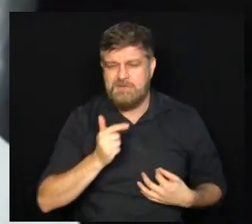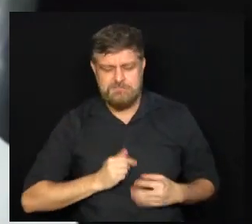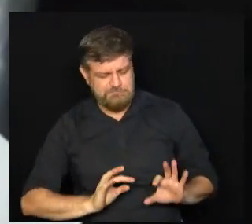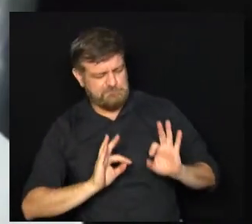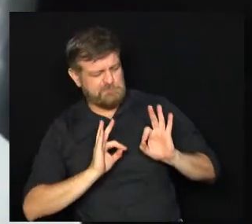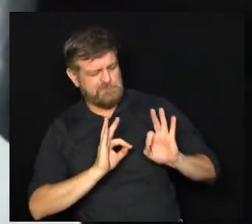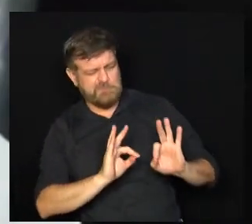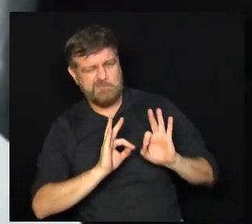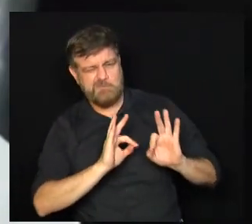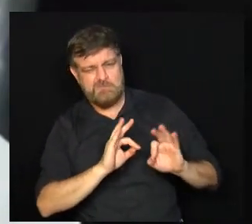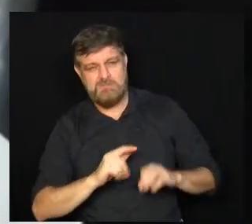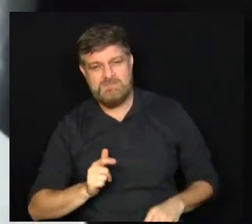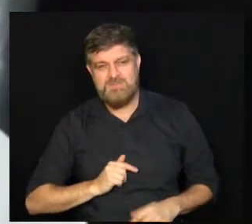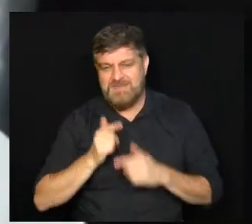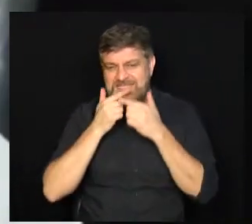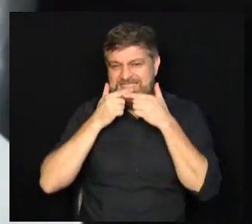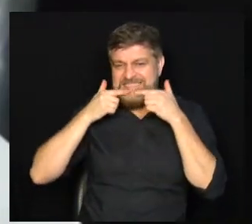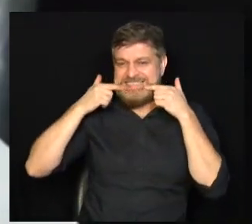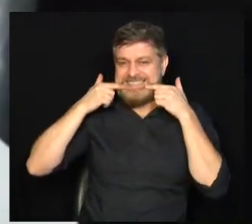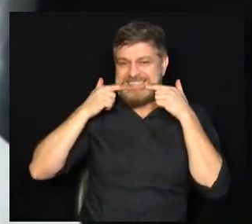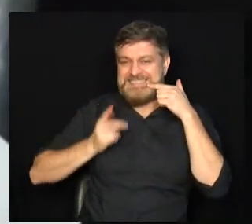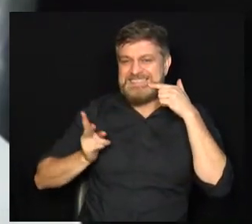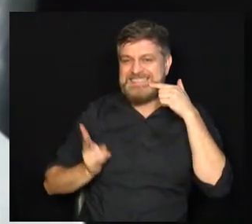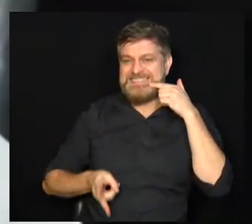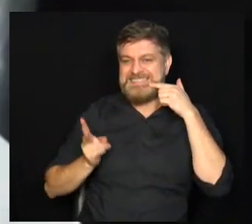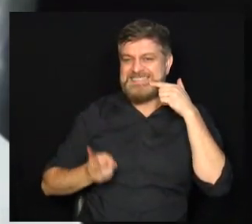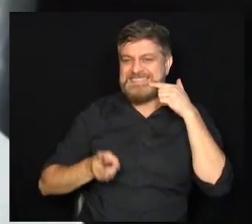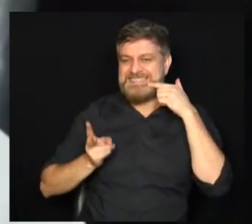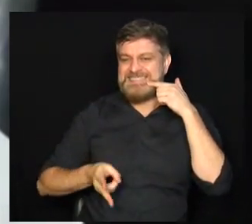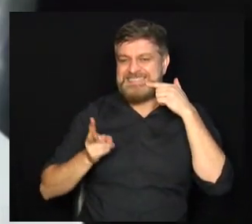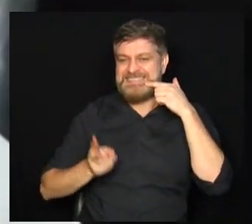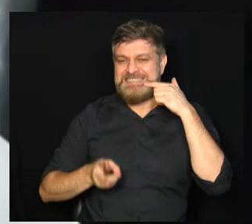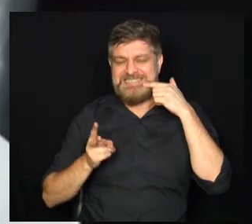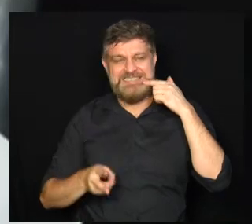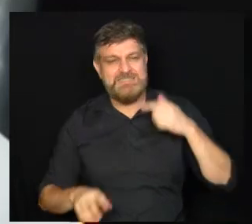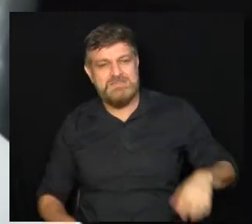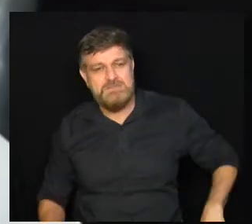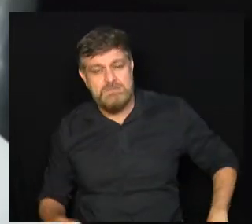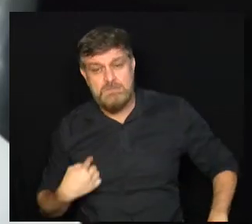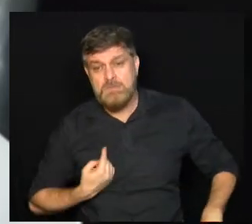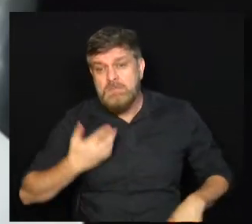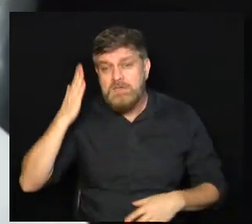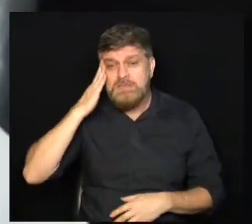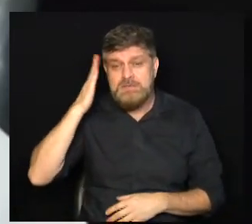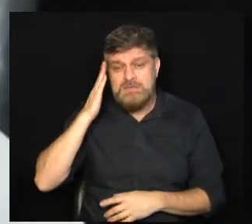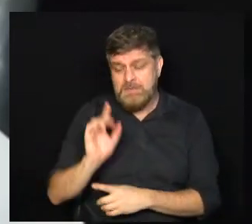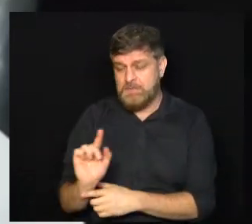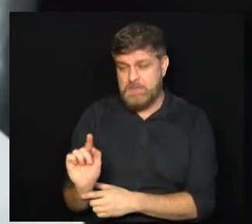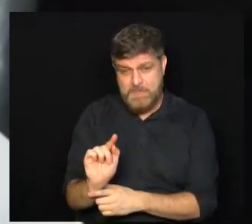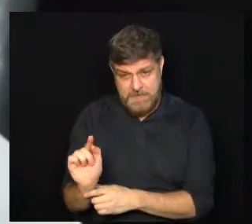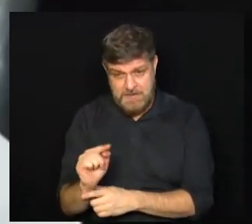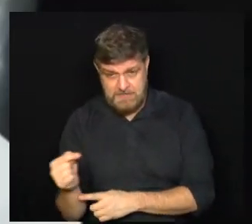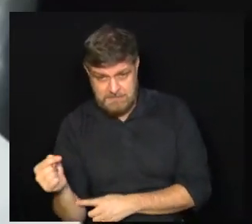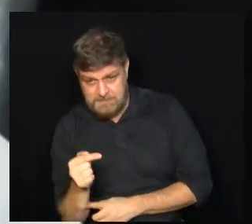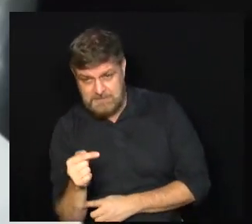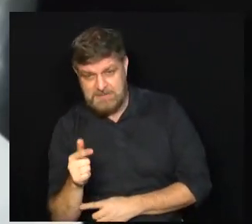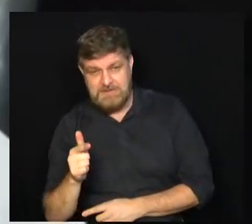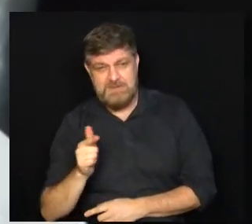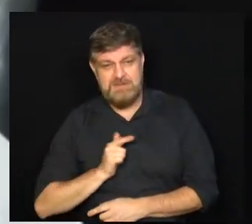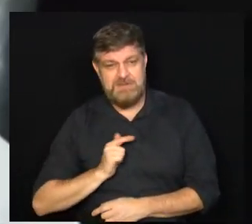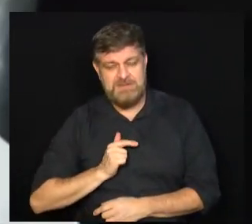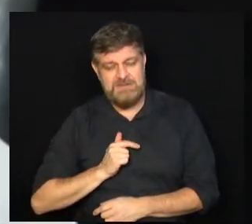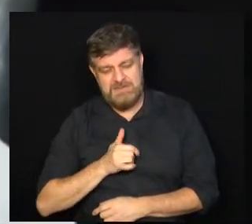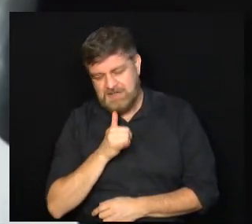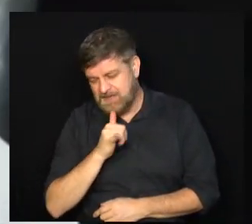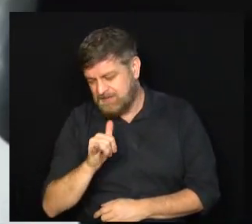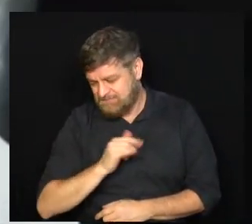impecável, o sorriso está ali sempre, né? E a gente sabe que isso traz as melhores energias